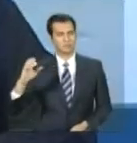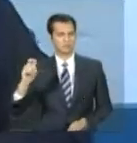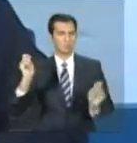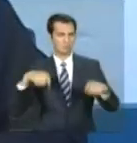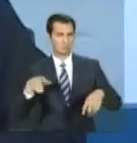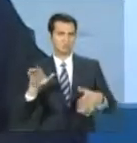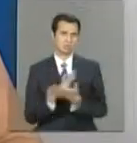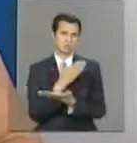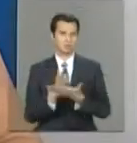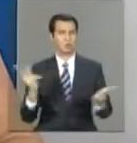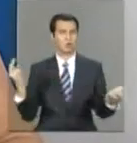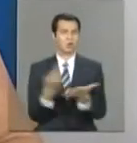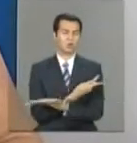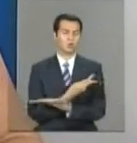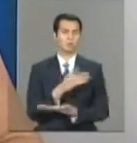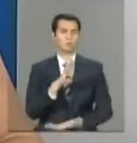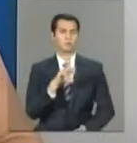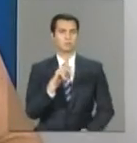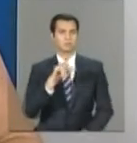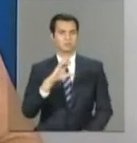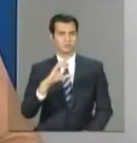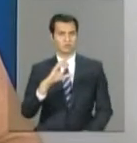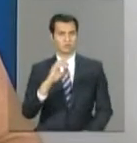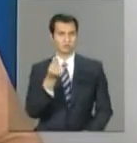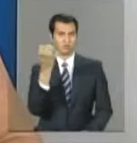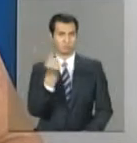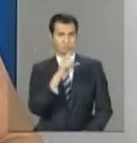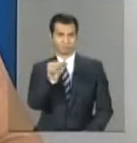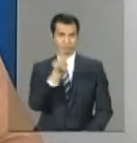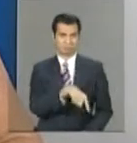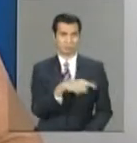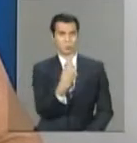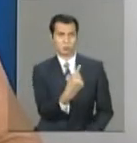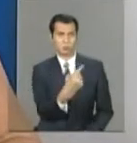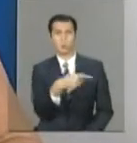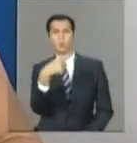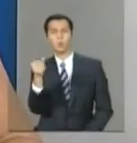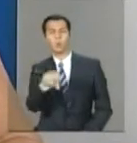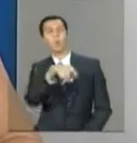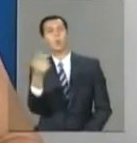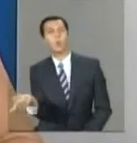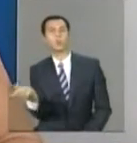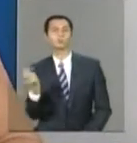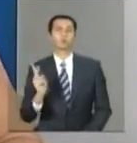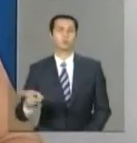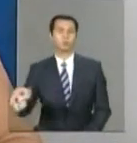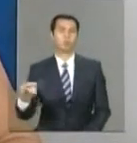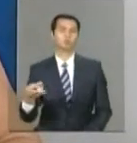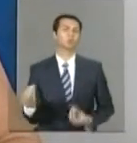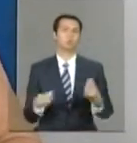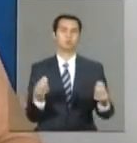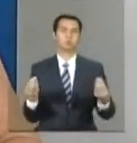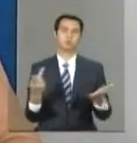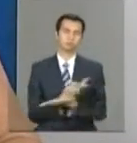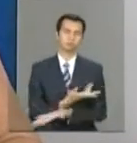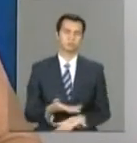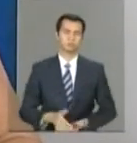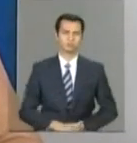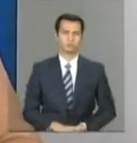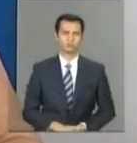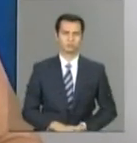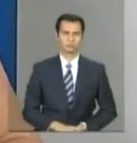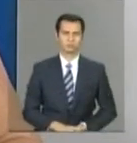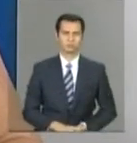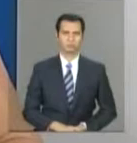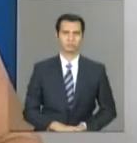cancelados? Bom, a primeira orientação é de que a família seja cadastrada exatamente de acordo com a